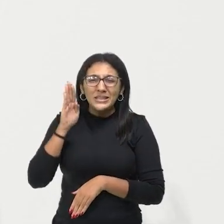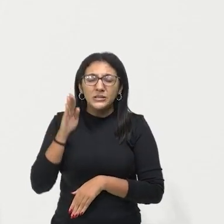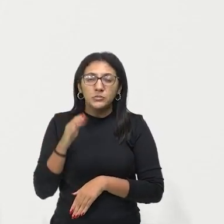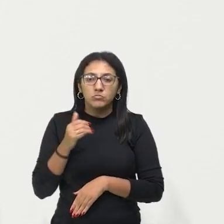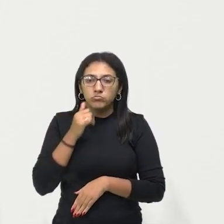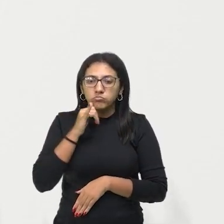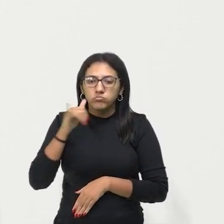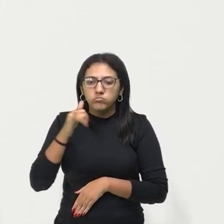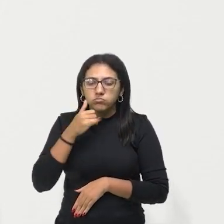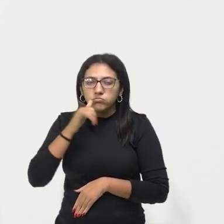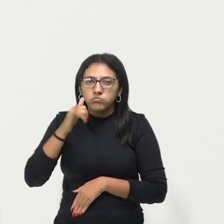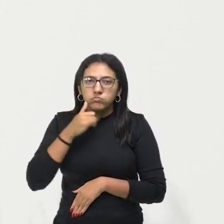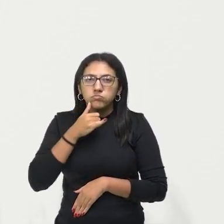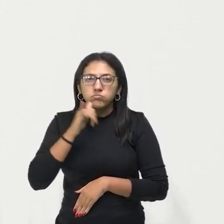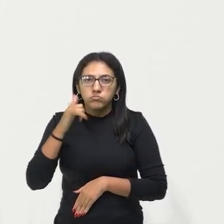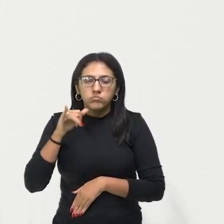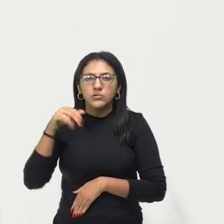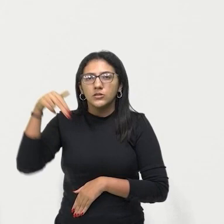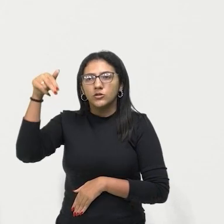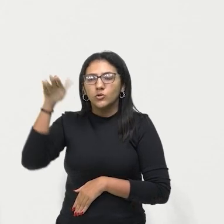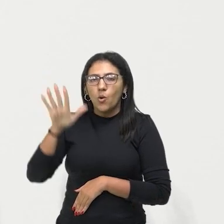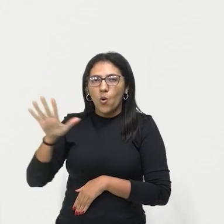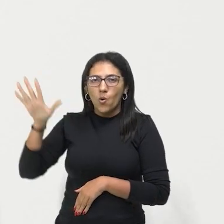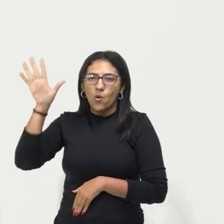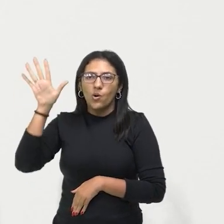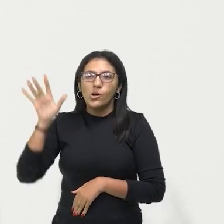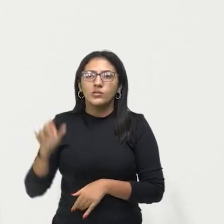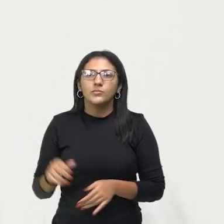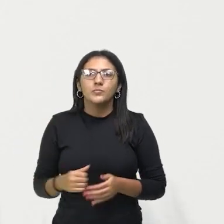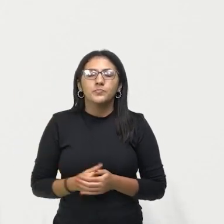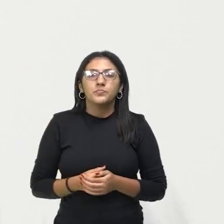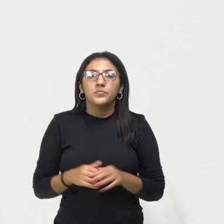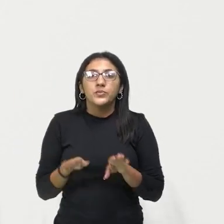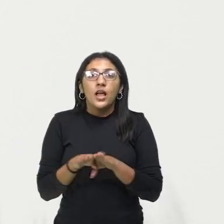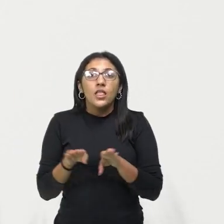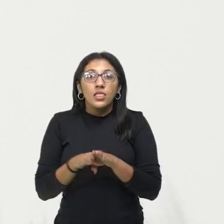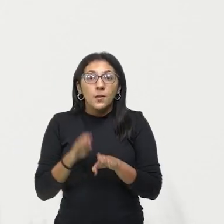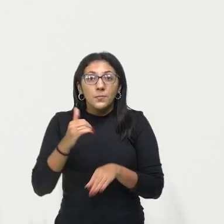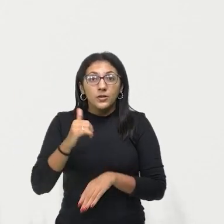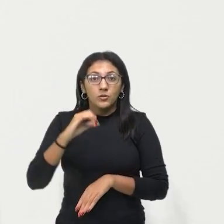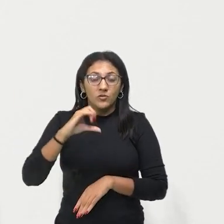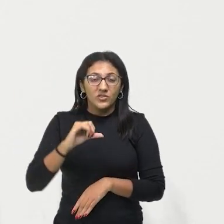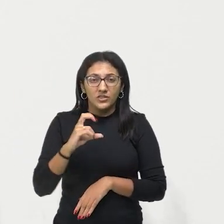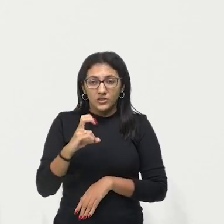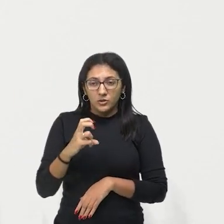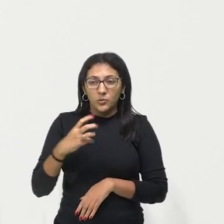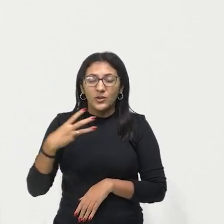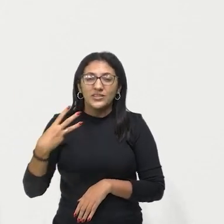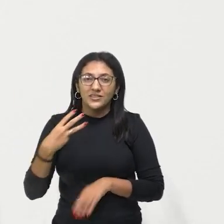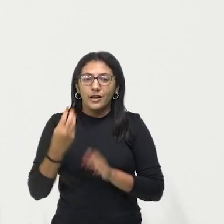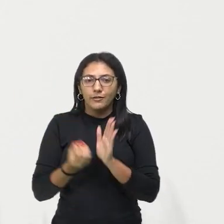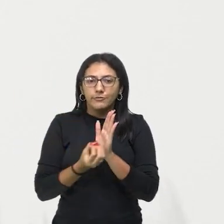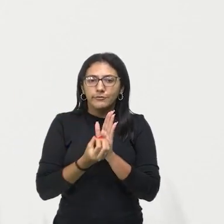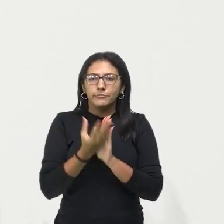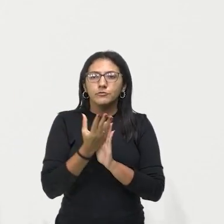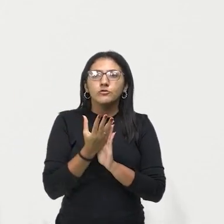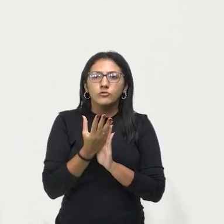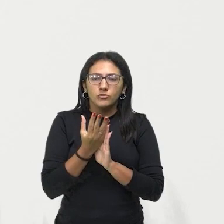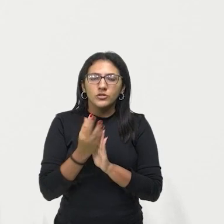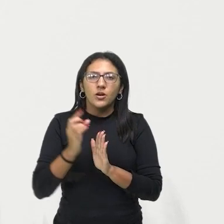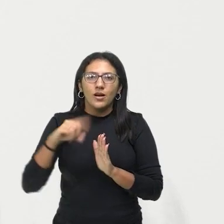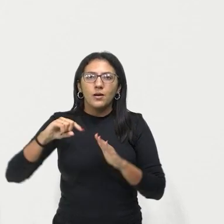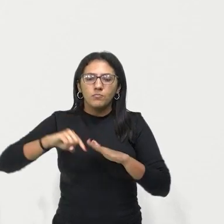elétrica para o Nordeste. E foi criada também, em 1953, a Companhia